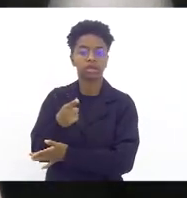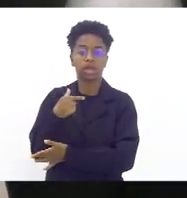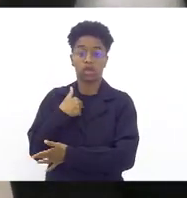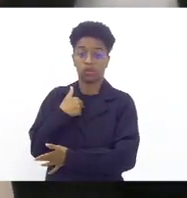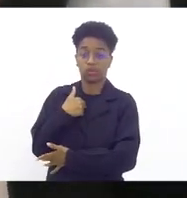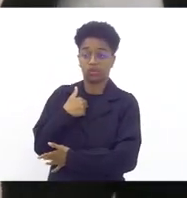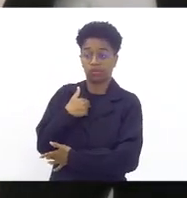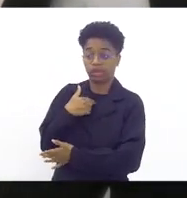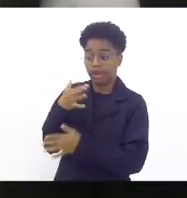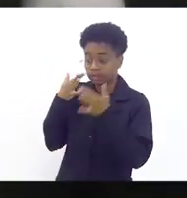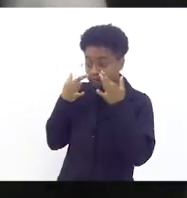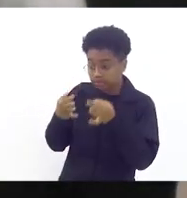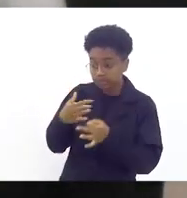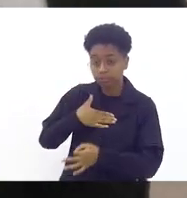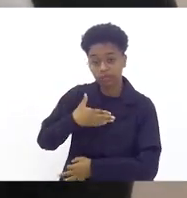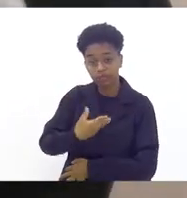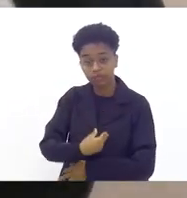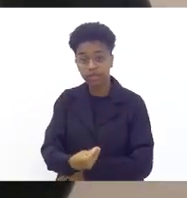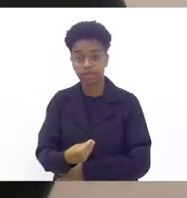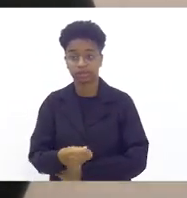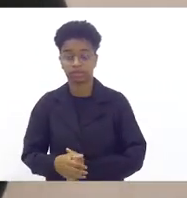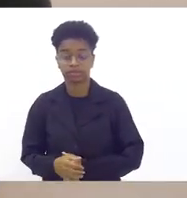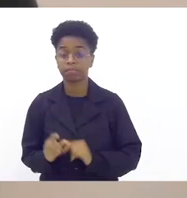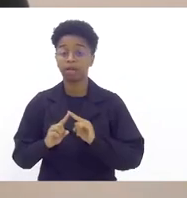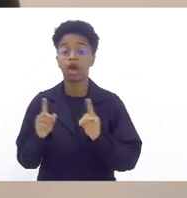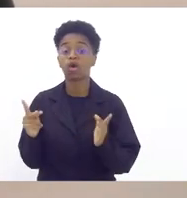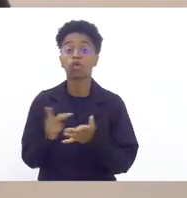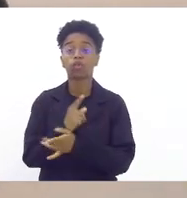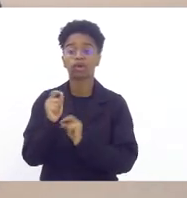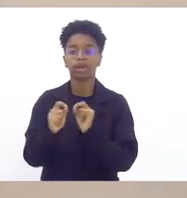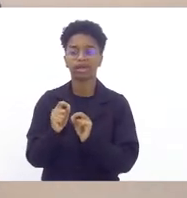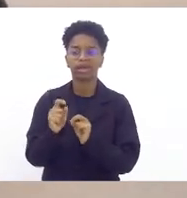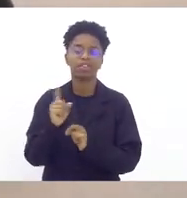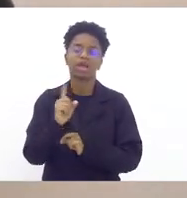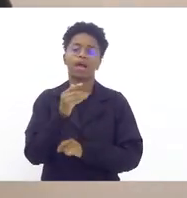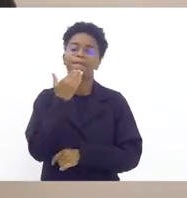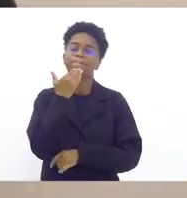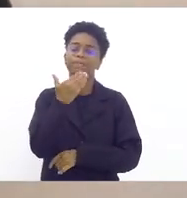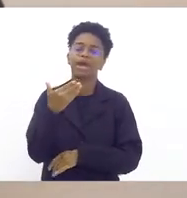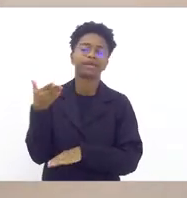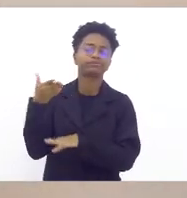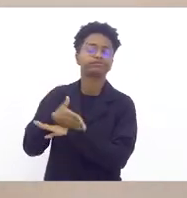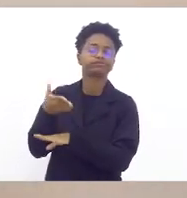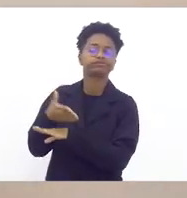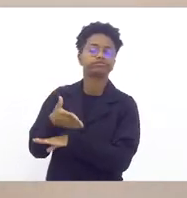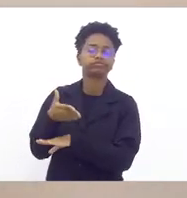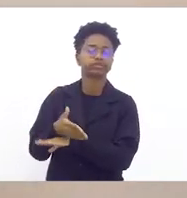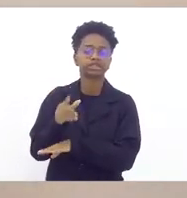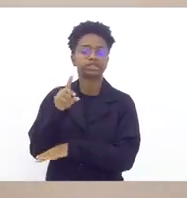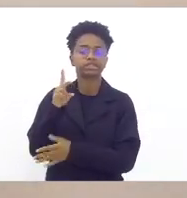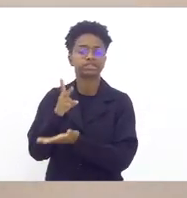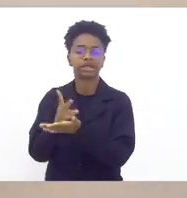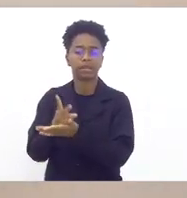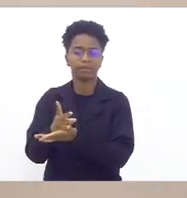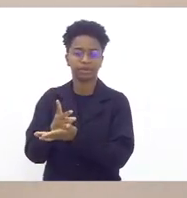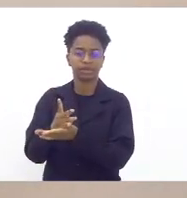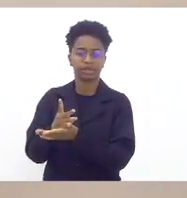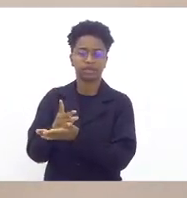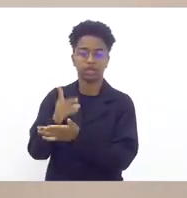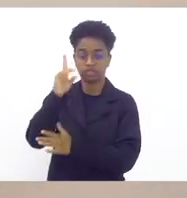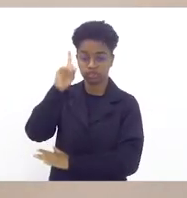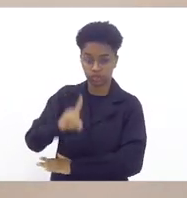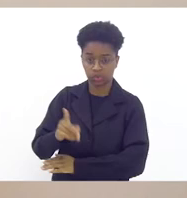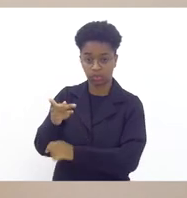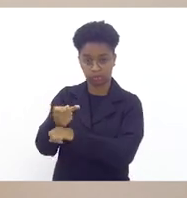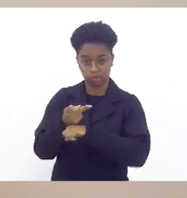meu filho. E aí o que acontece? Não, pede para ele sempre vir à direção para ser ouvido. A gente vai ouvir. O